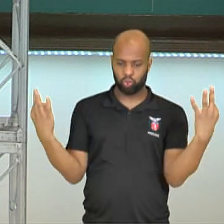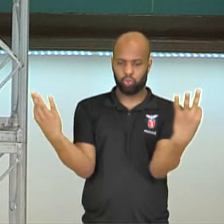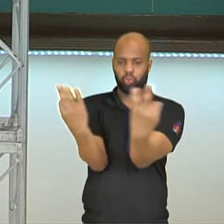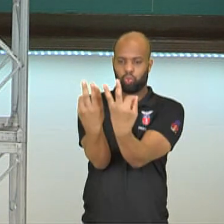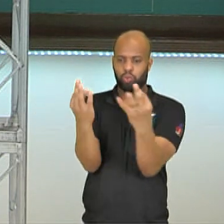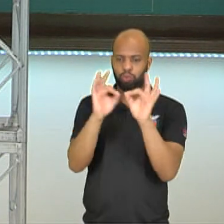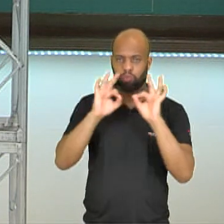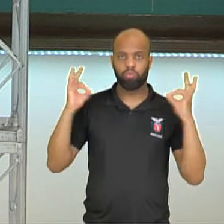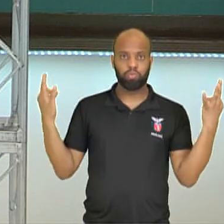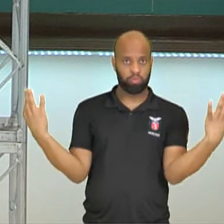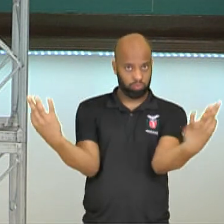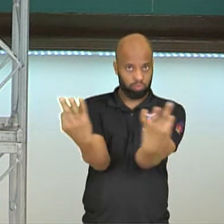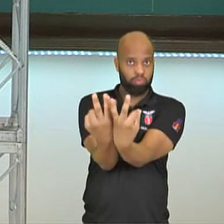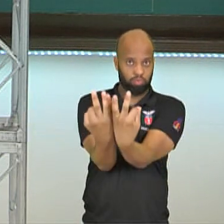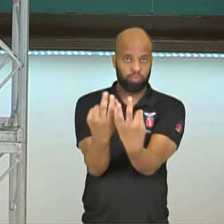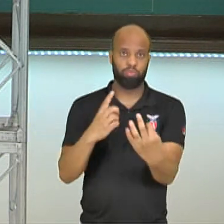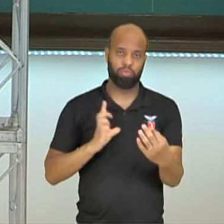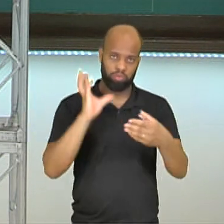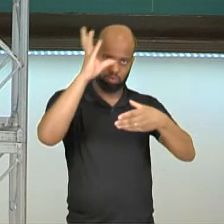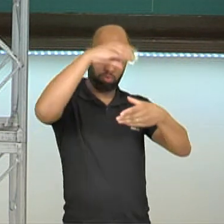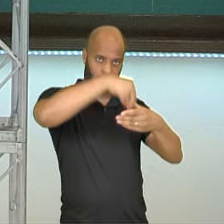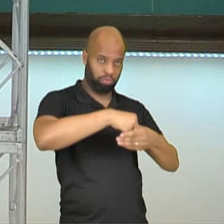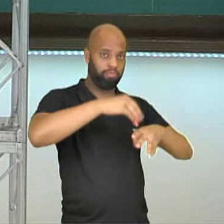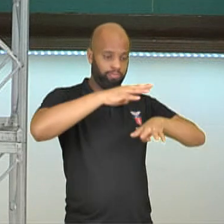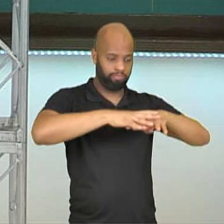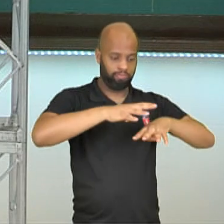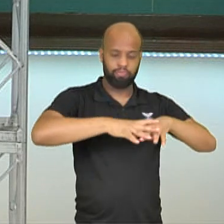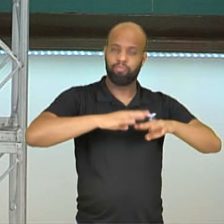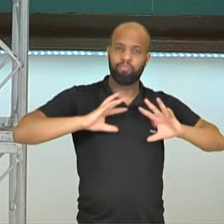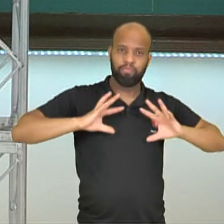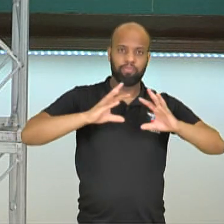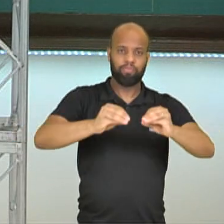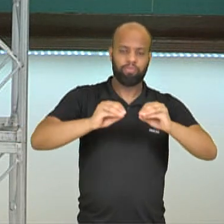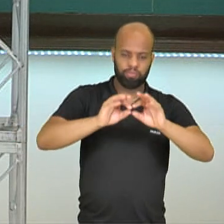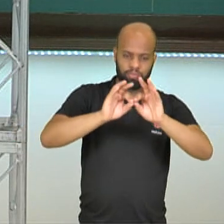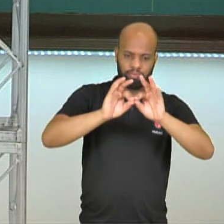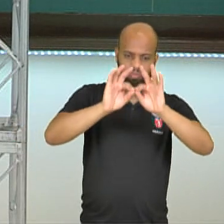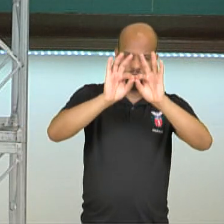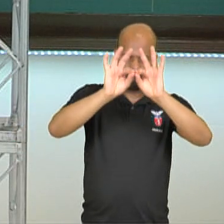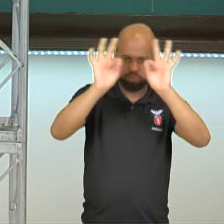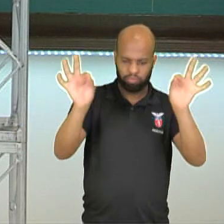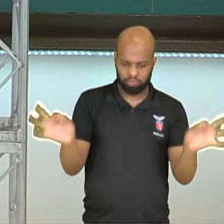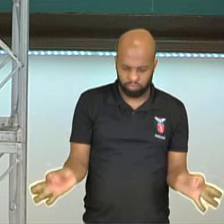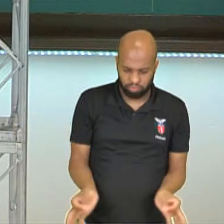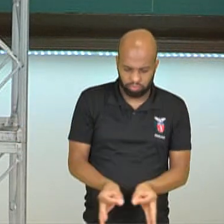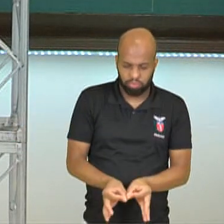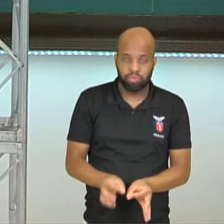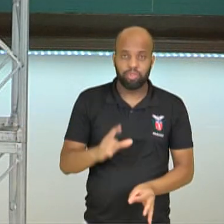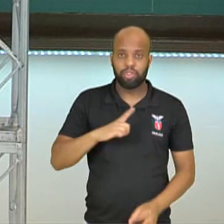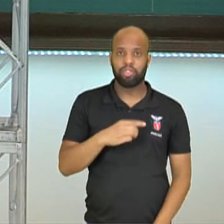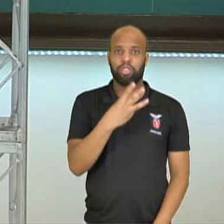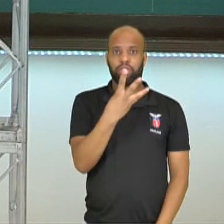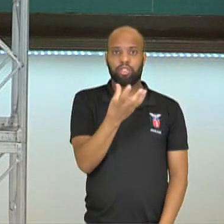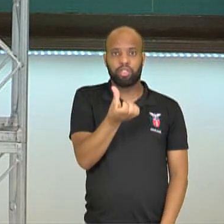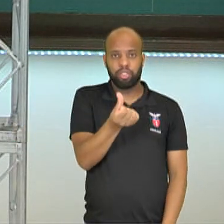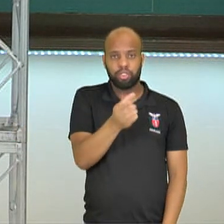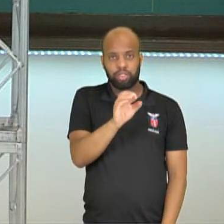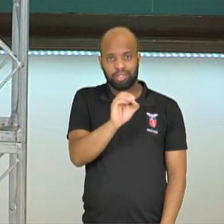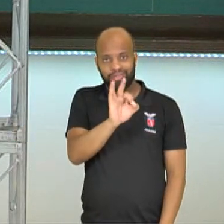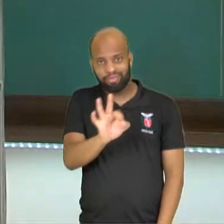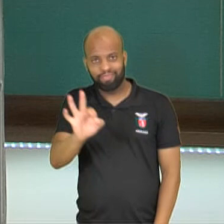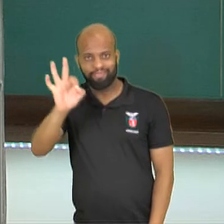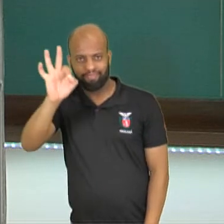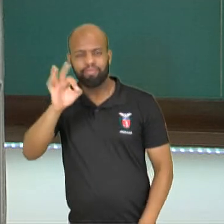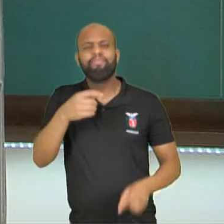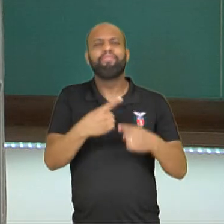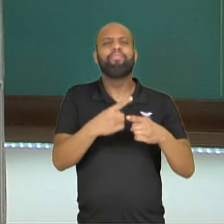toda circunferência, dentro dos conceitos matemáticos, toda circunferência tem 360 graus. Por